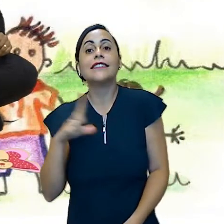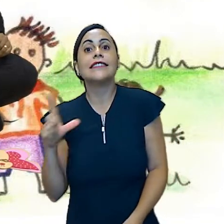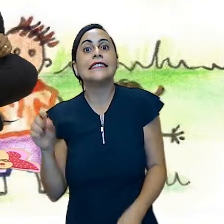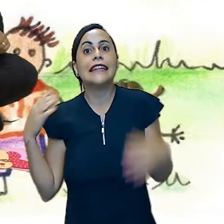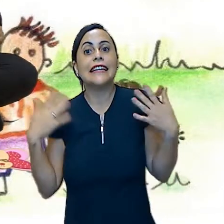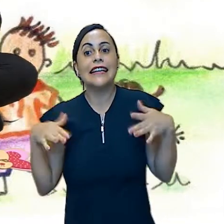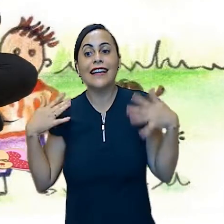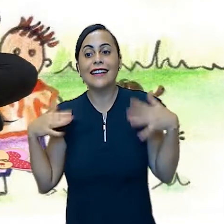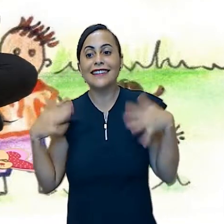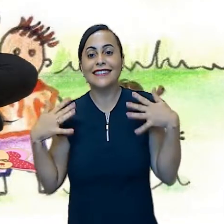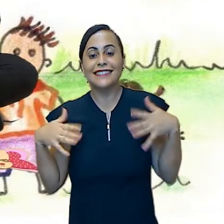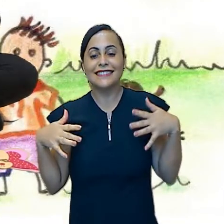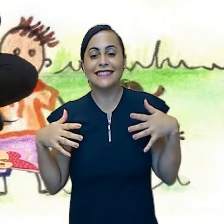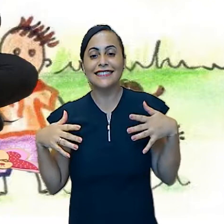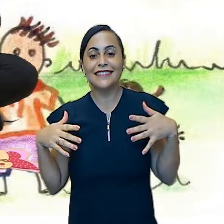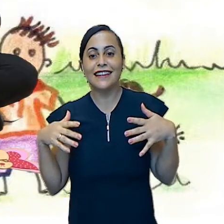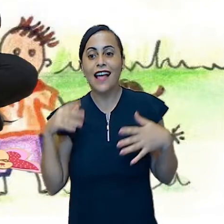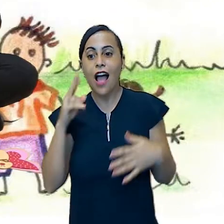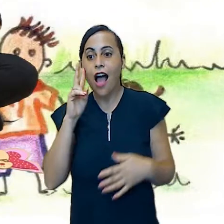dentro?